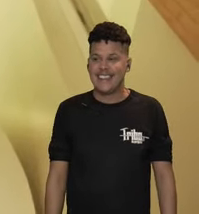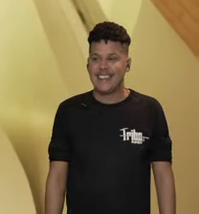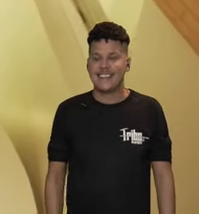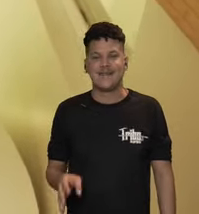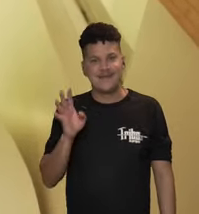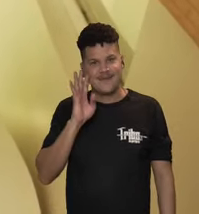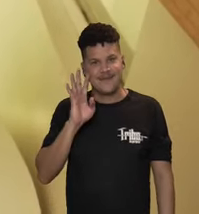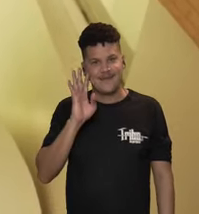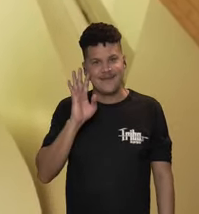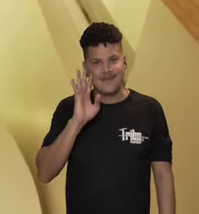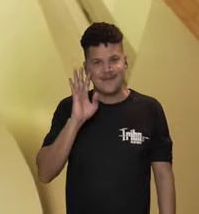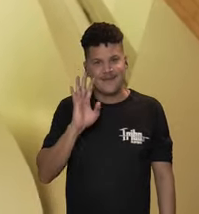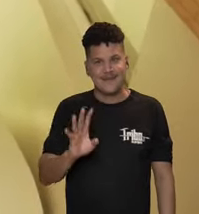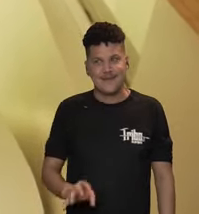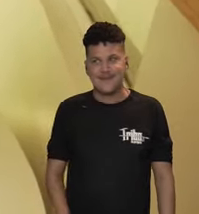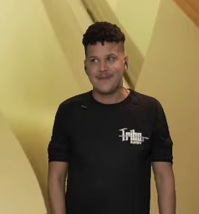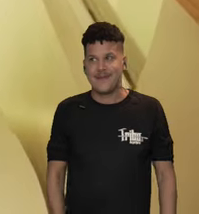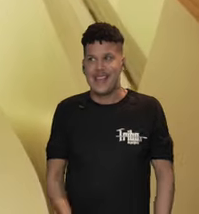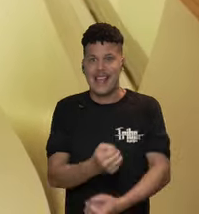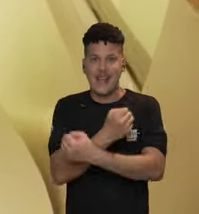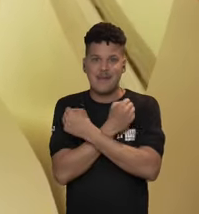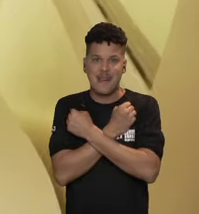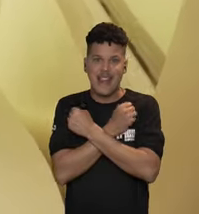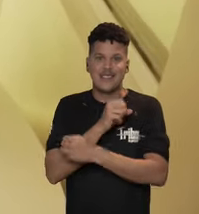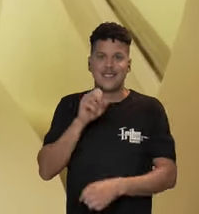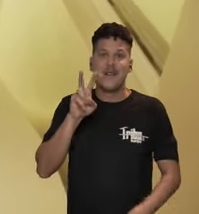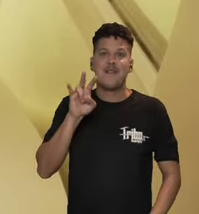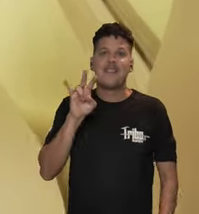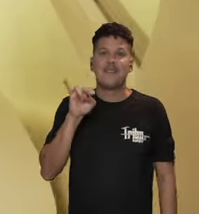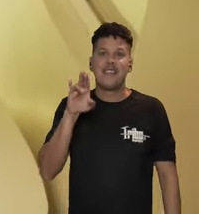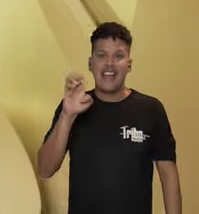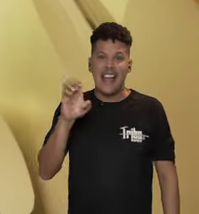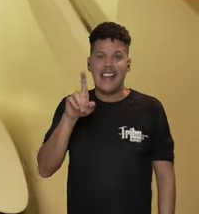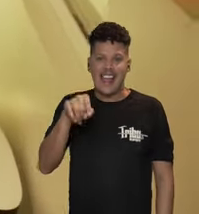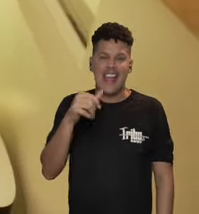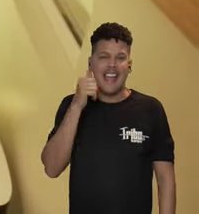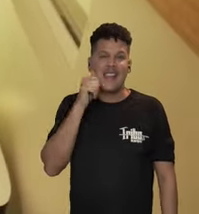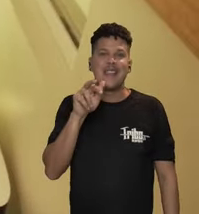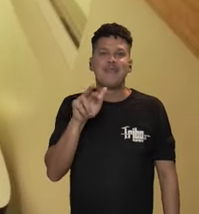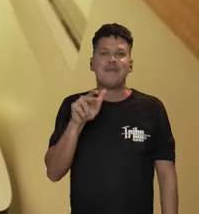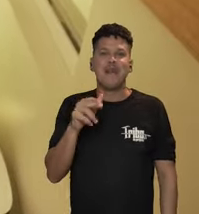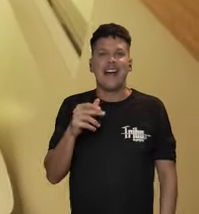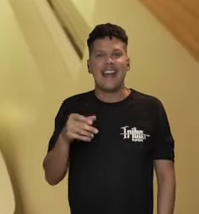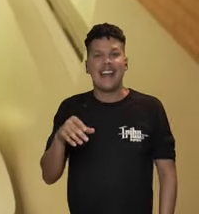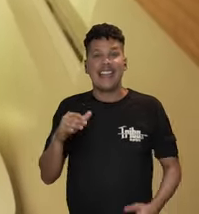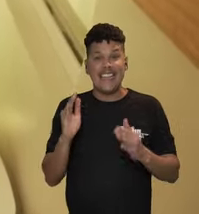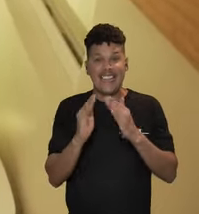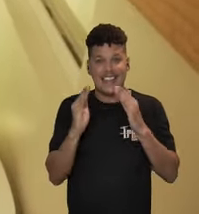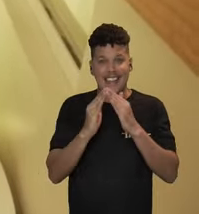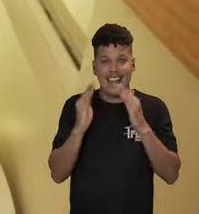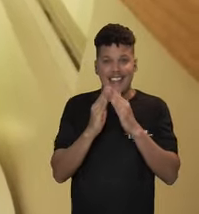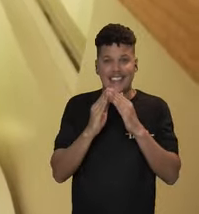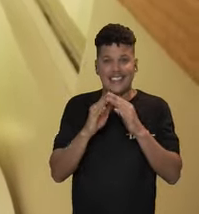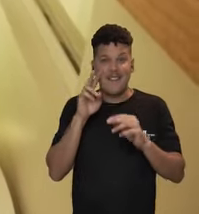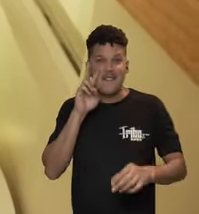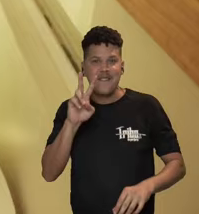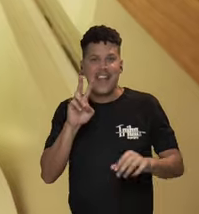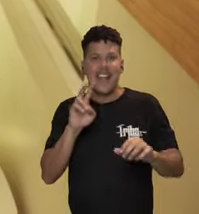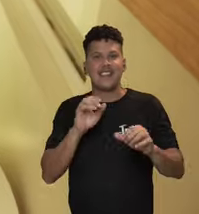Beleza, velho. Ah, mano. Grande abraço também pra Viviane, minha irmã, que tá lá em casa, meu irmão, curtindo lá a live abraço. Também.